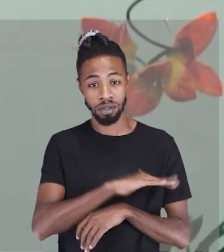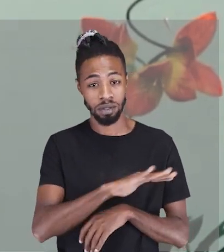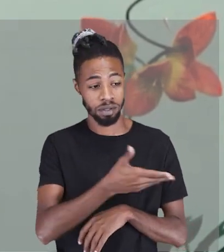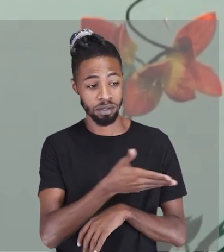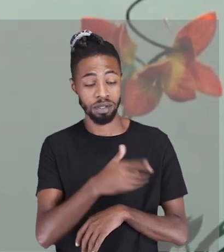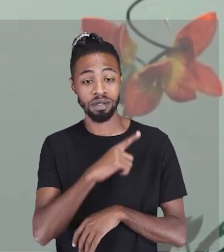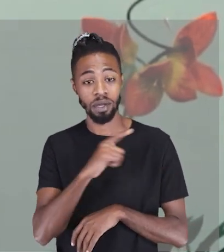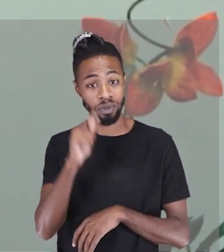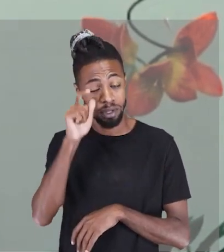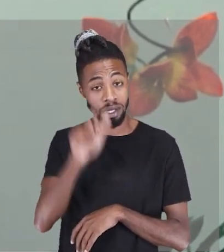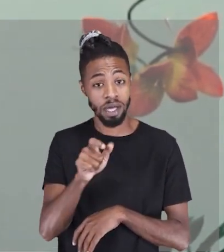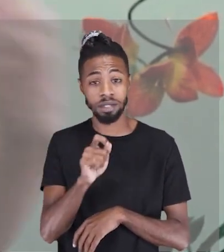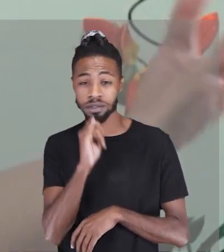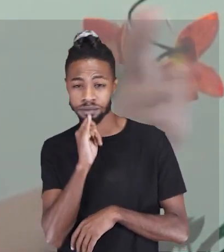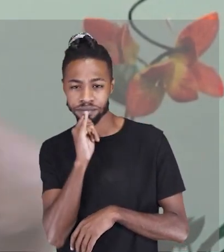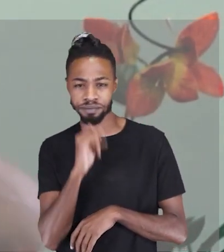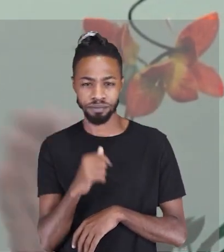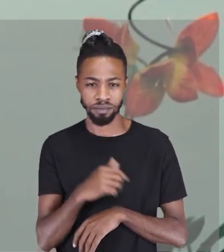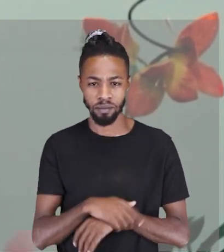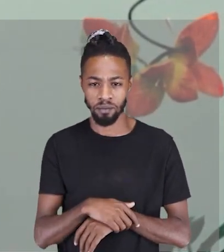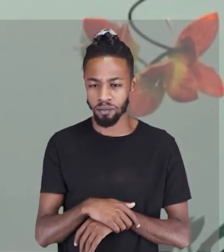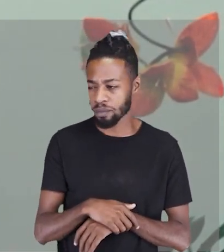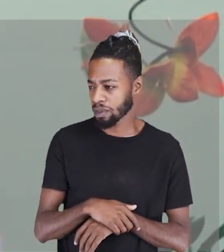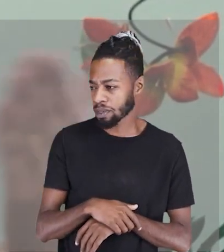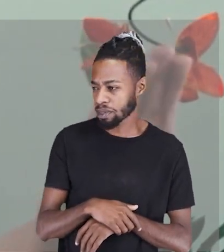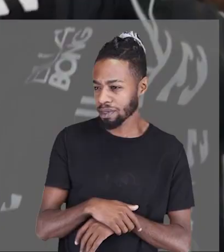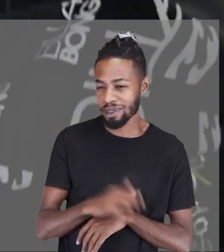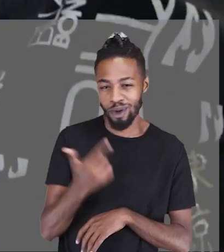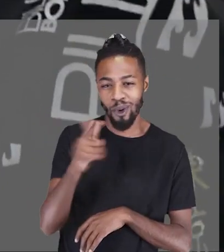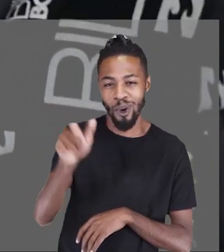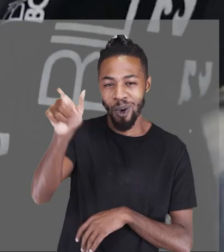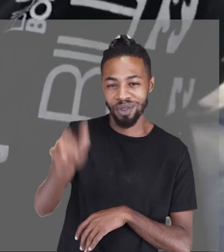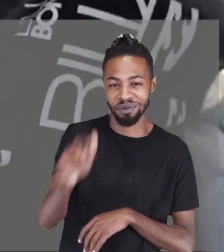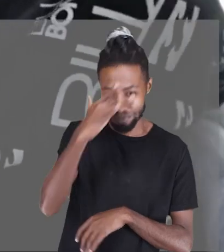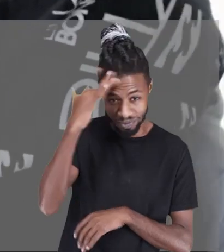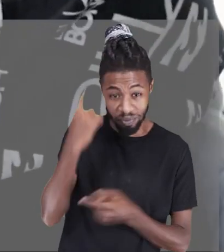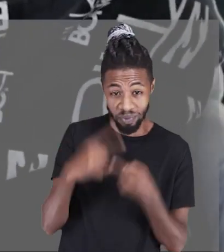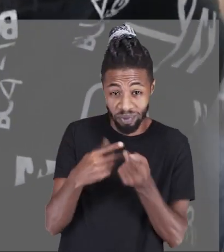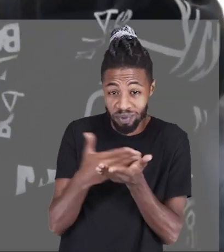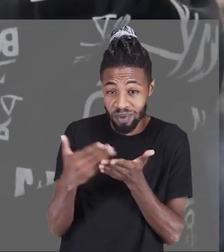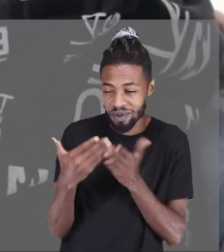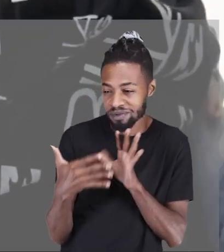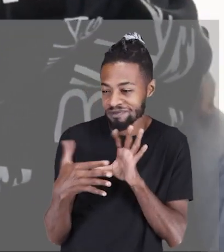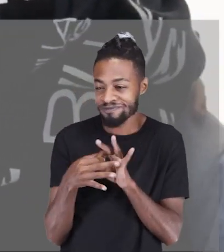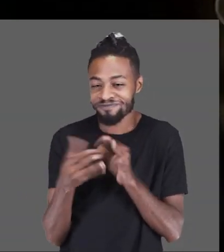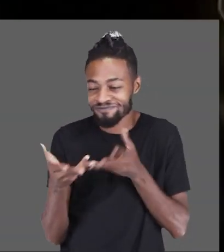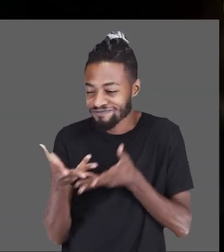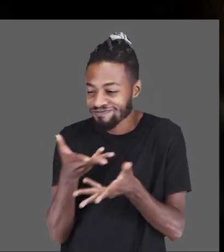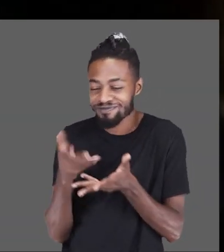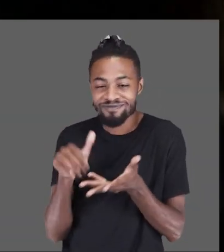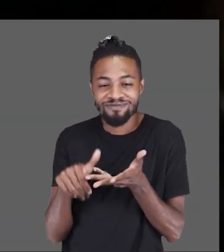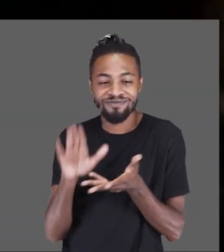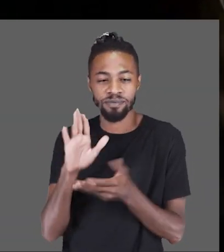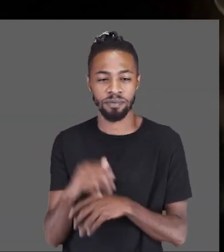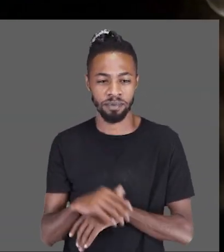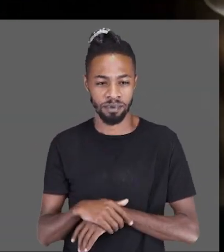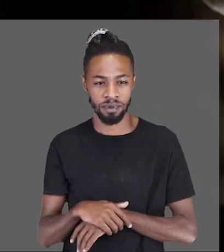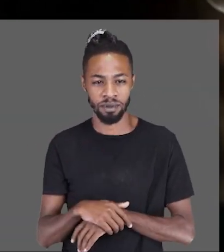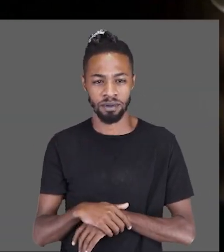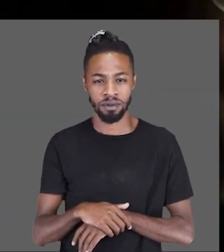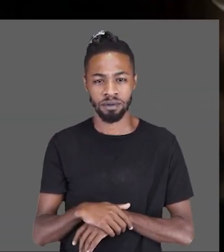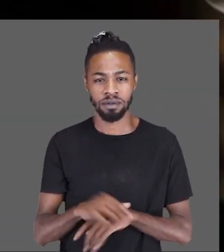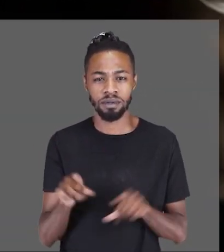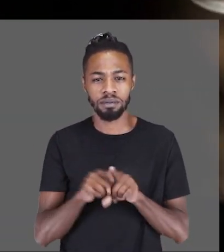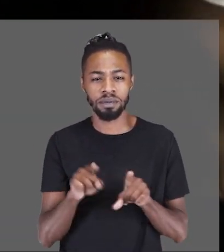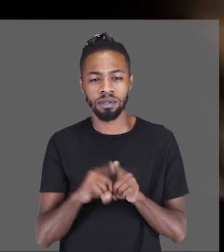está relacionado às outras pessoas, porque eles passam a se relacionar muito mais. Então, tem o interesse no